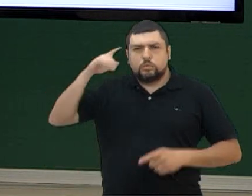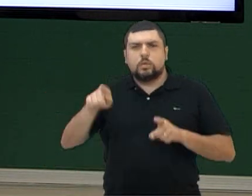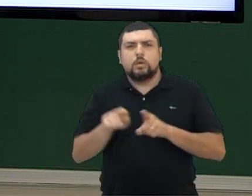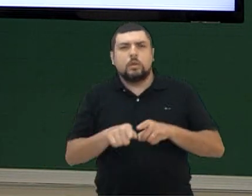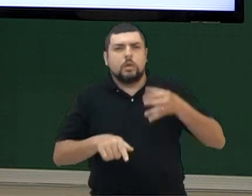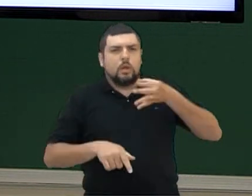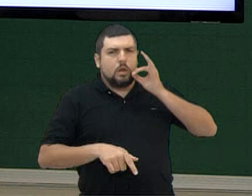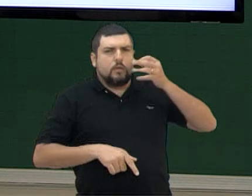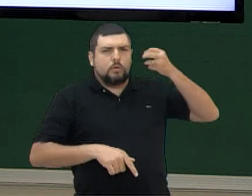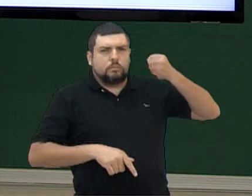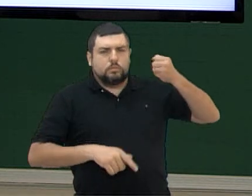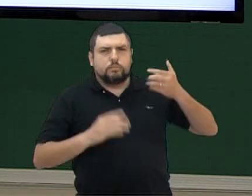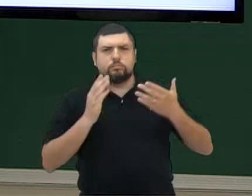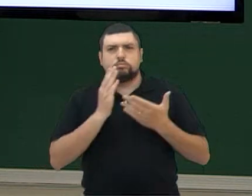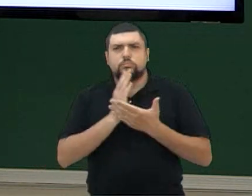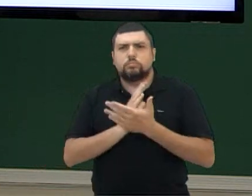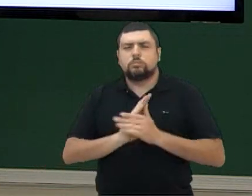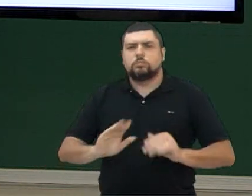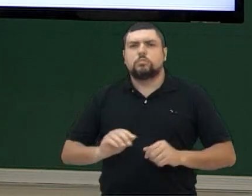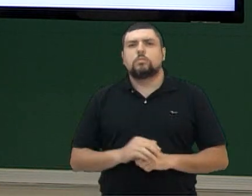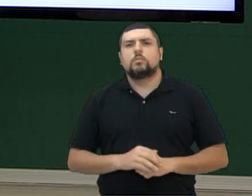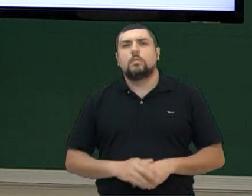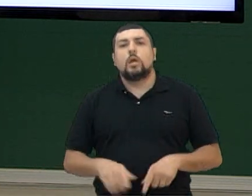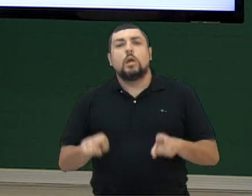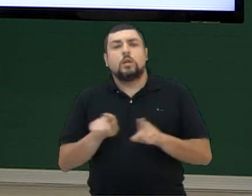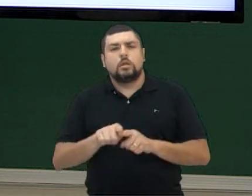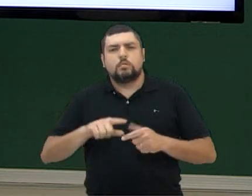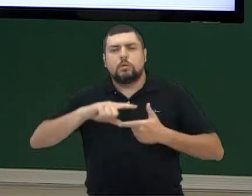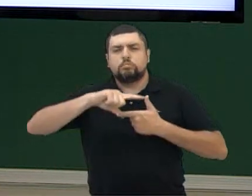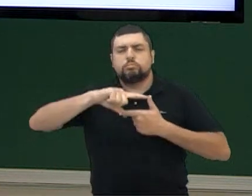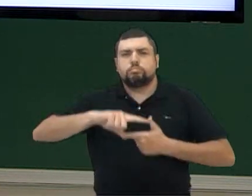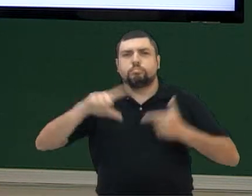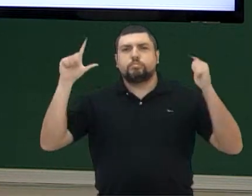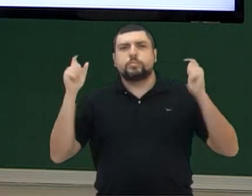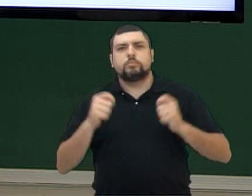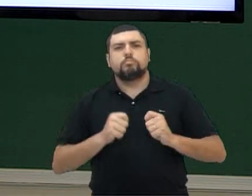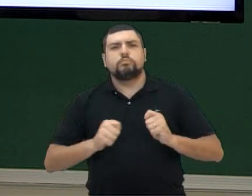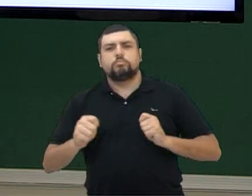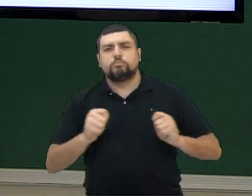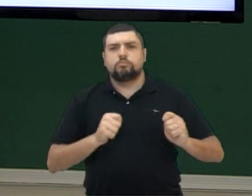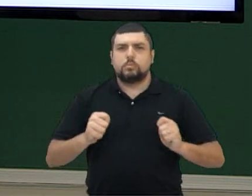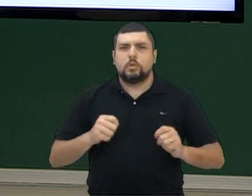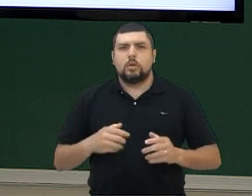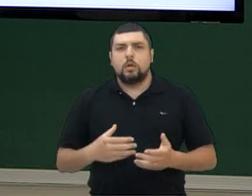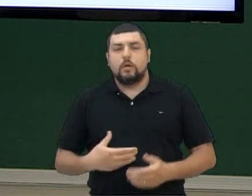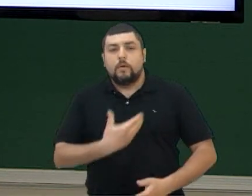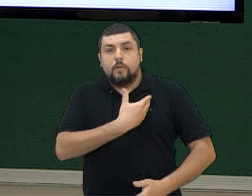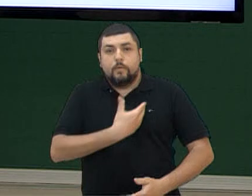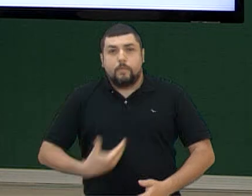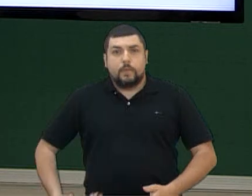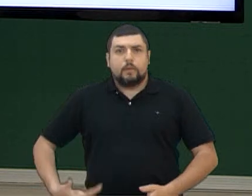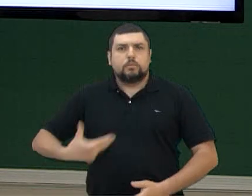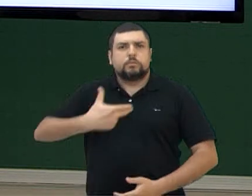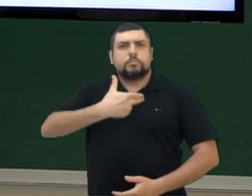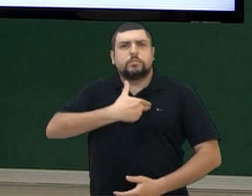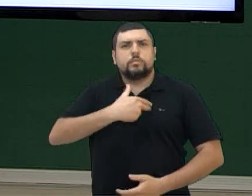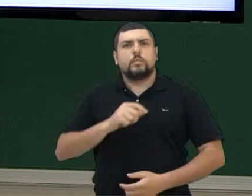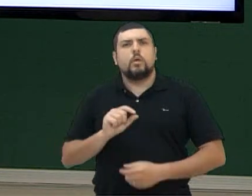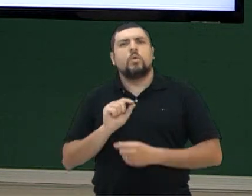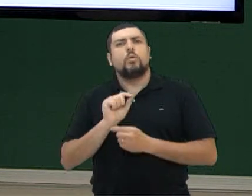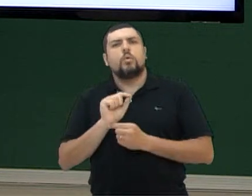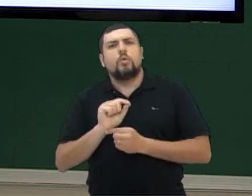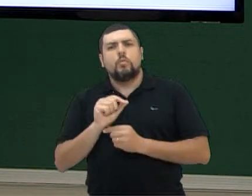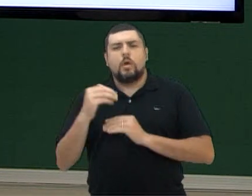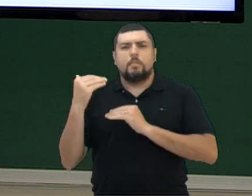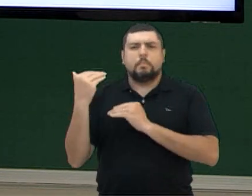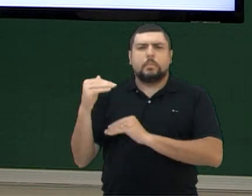Leite. Busca de uma modernização econômica. O governo Vargas também foi um governo que se caracterizou por mudar o padrão